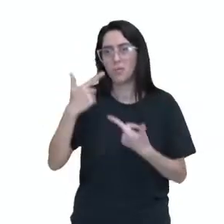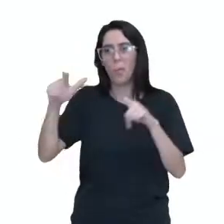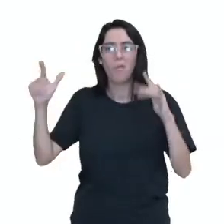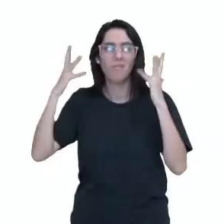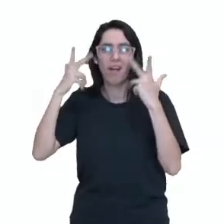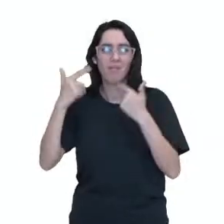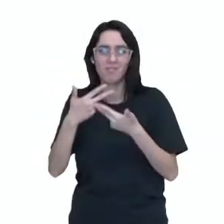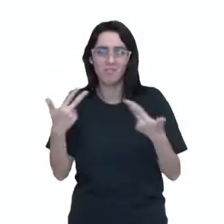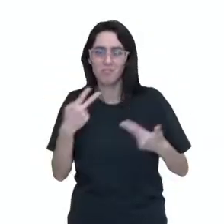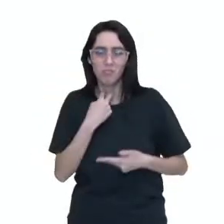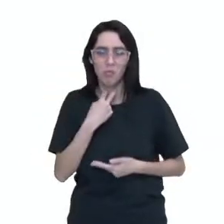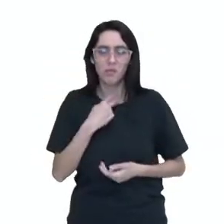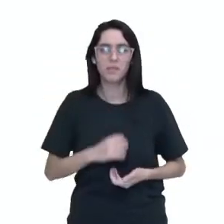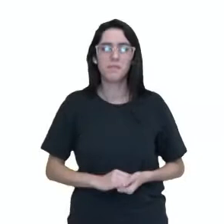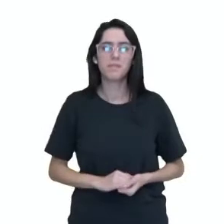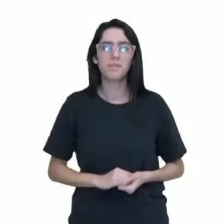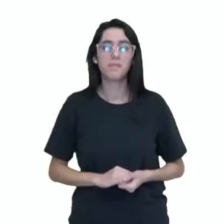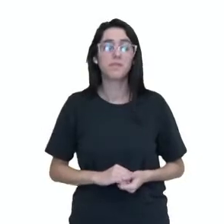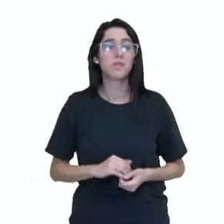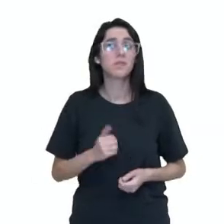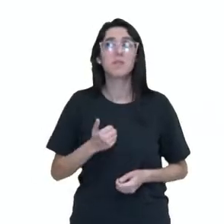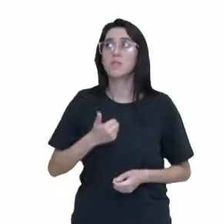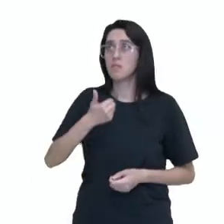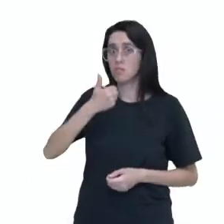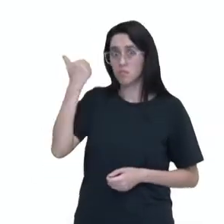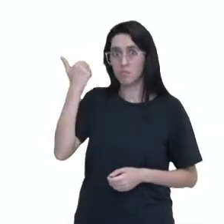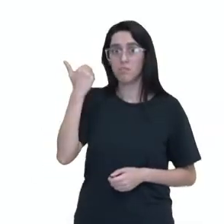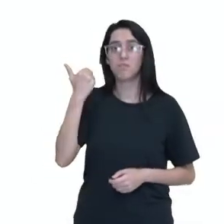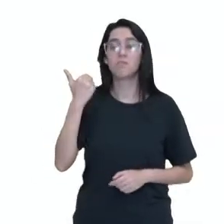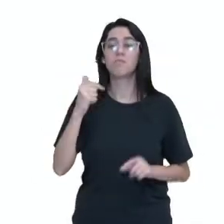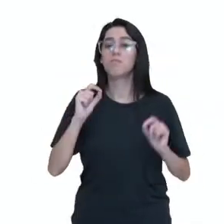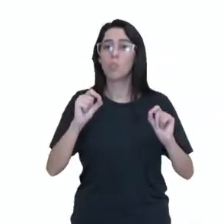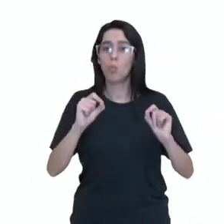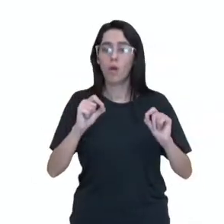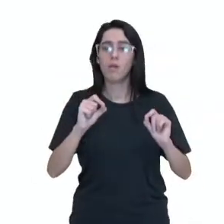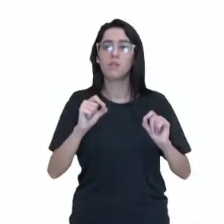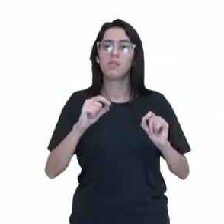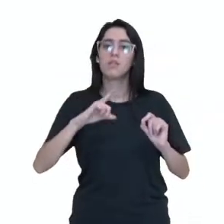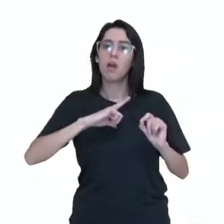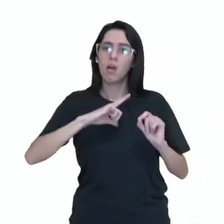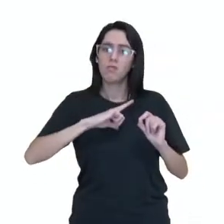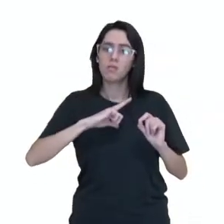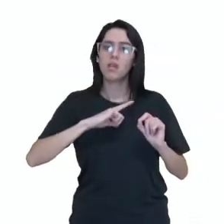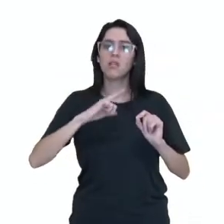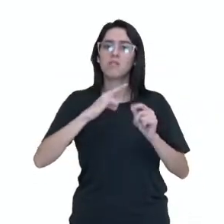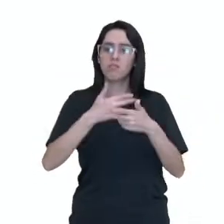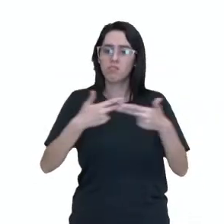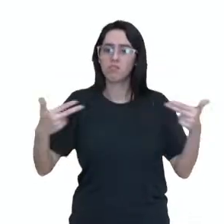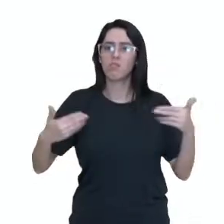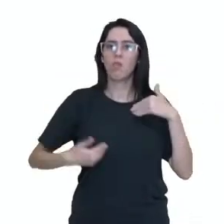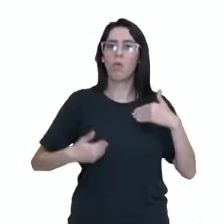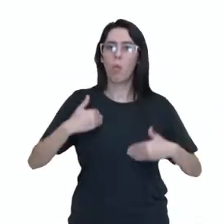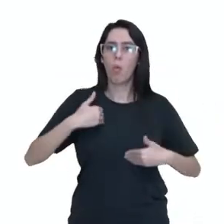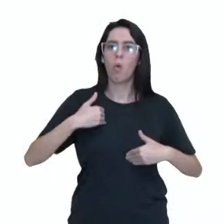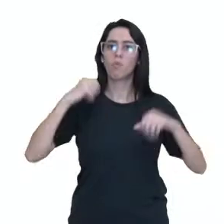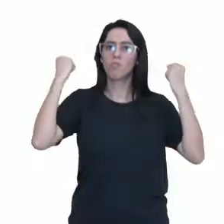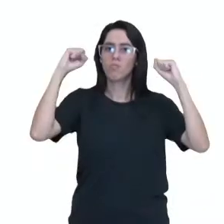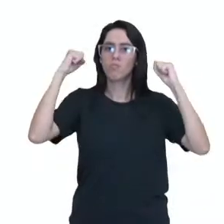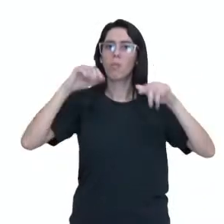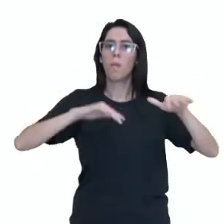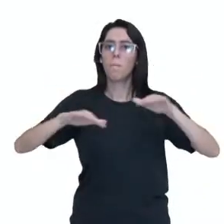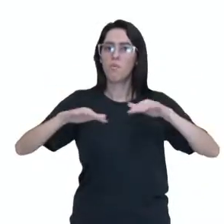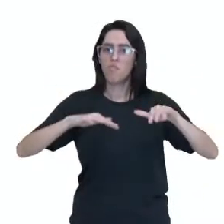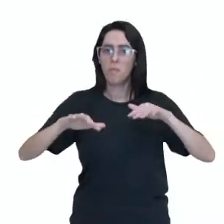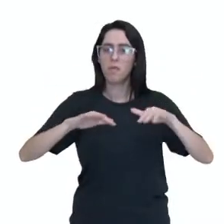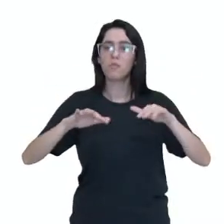Esse fenômeno sociocultural envolve a prática de atividade física. Essa atividade